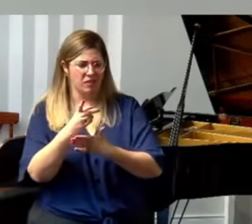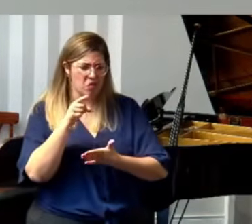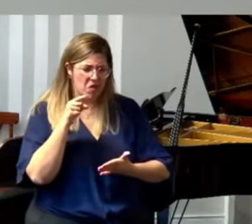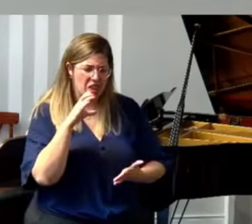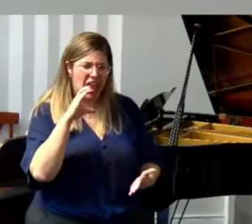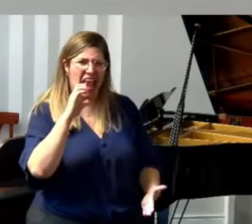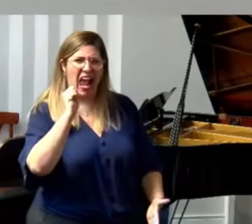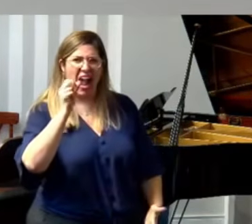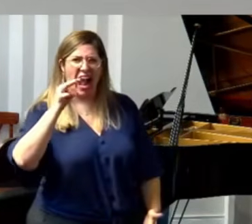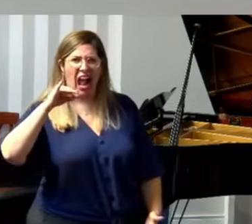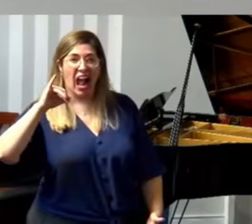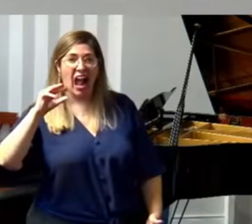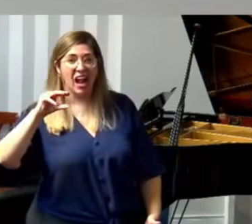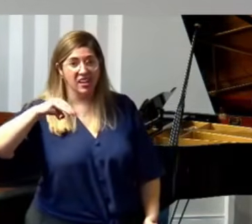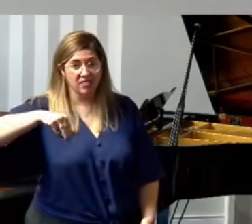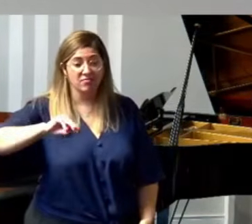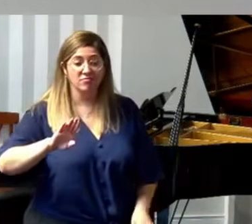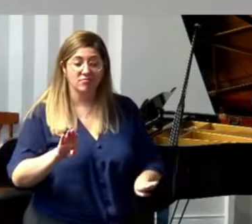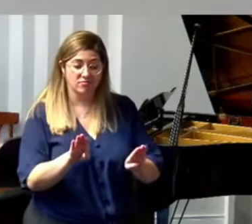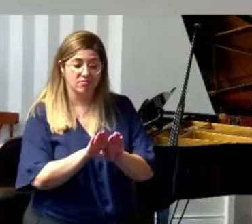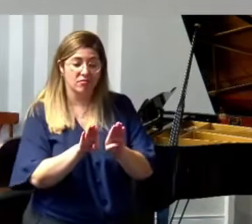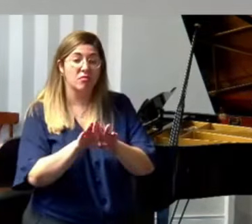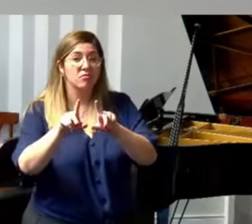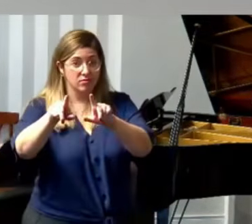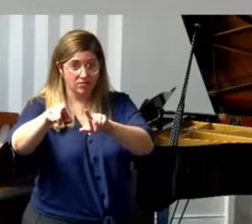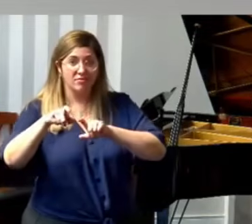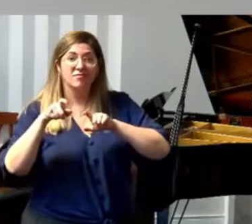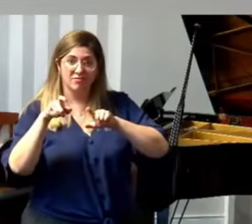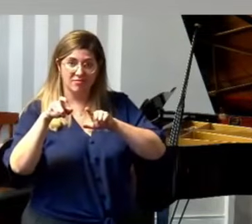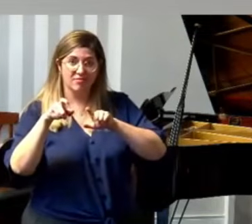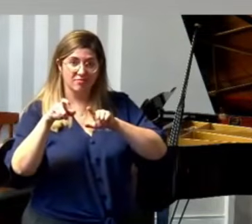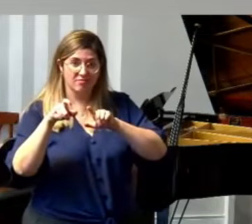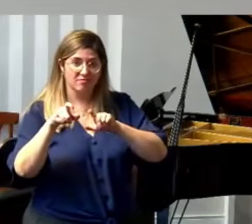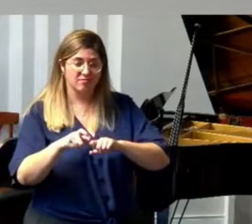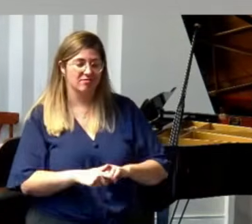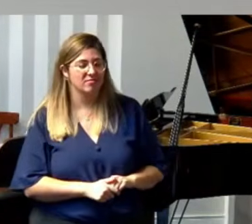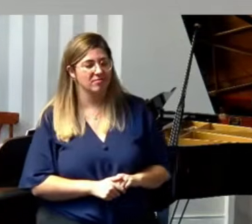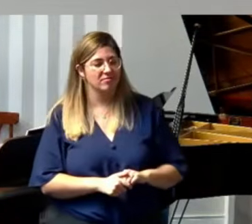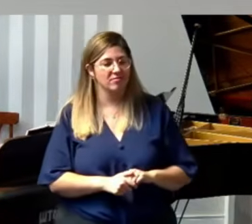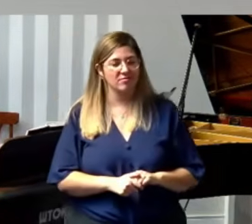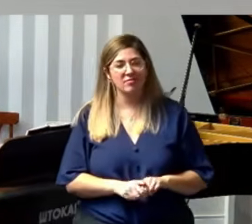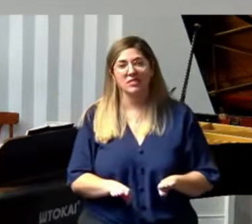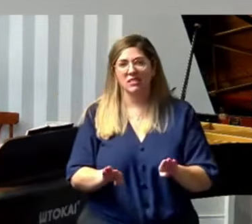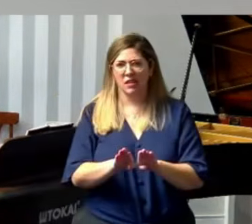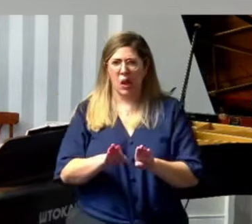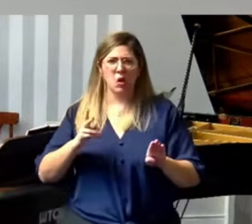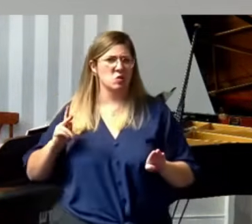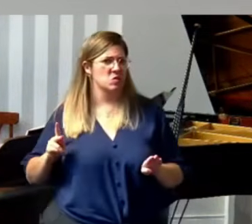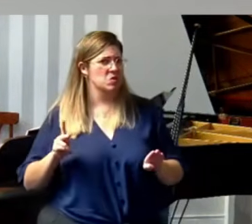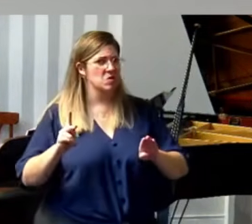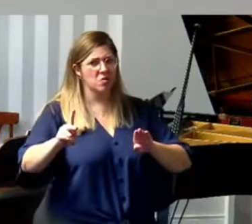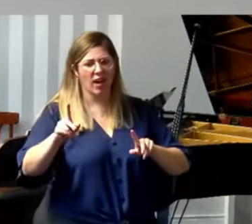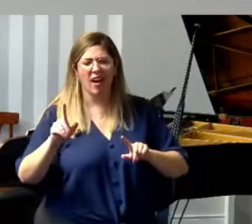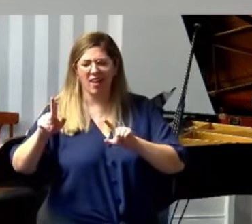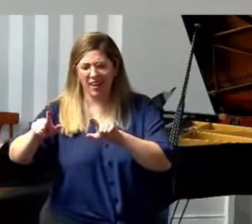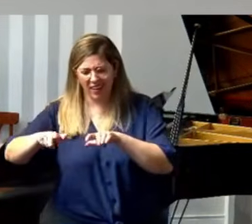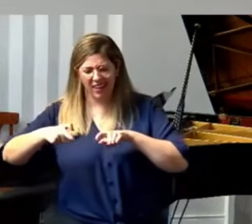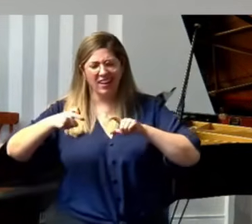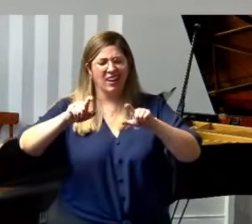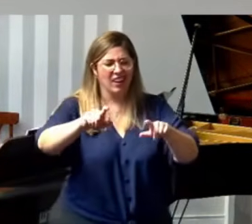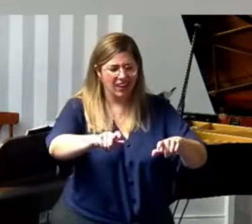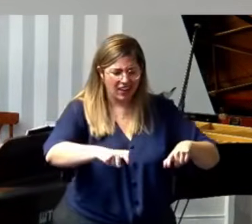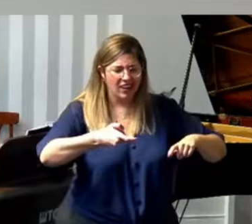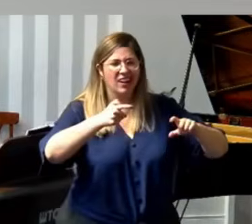Caim também cultivava o solo e possivelmente tentaria cultivar o solo